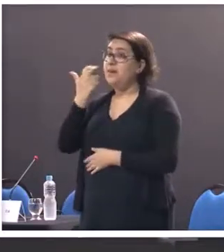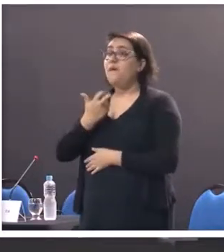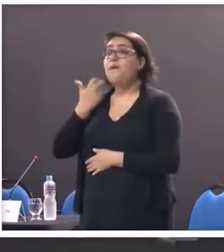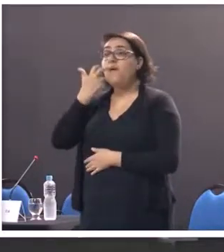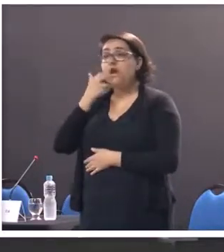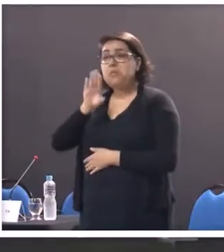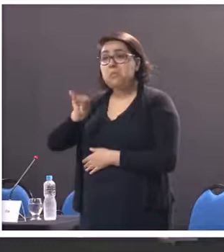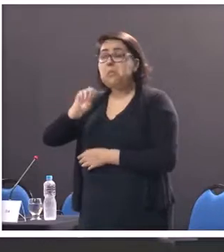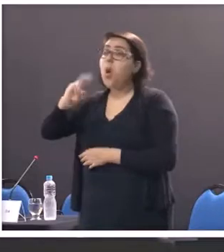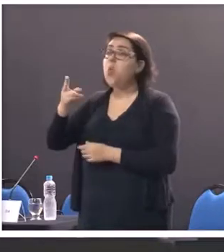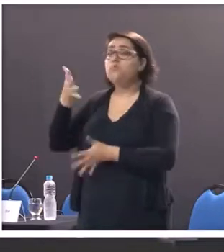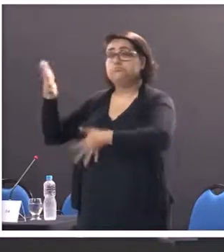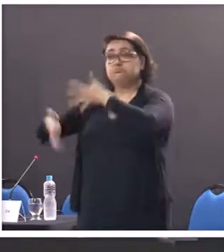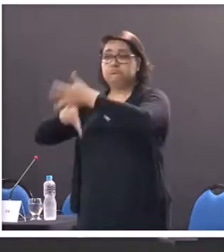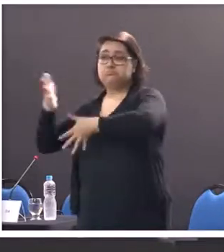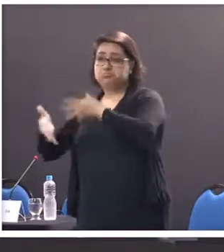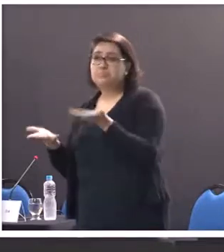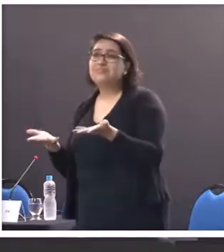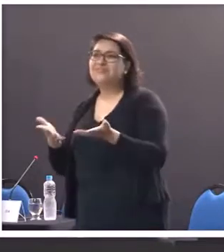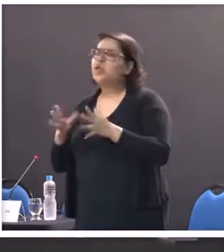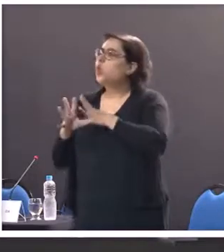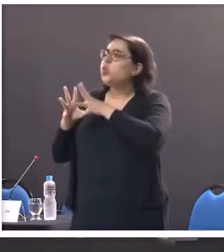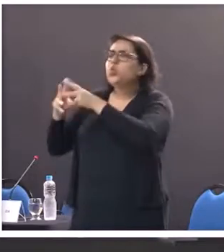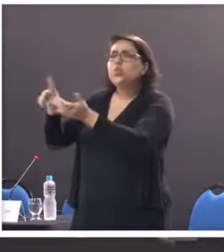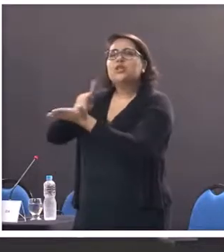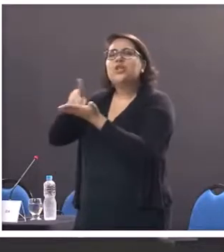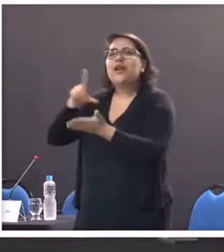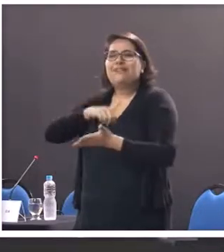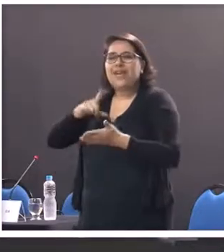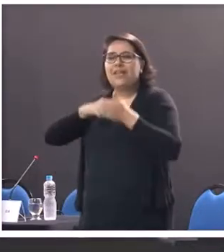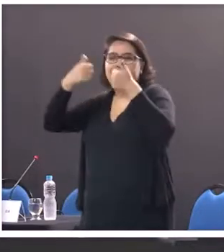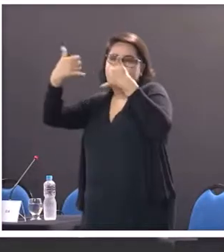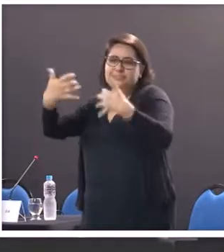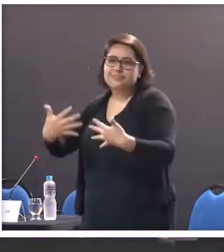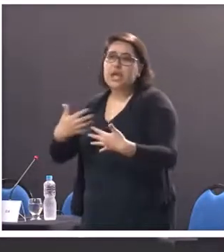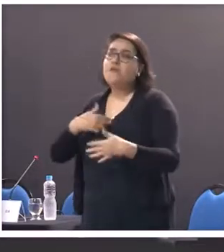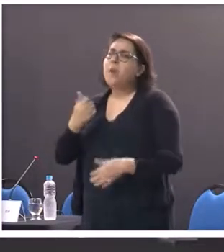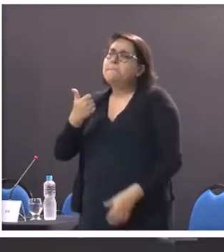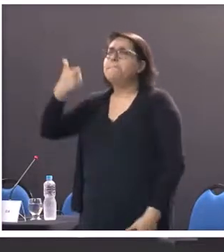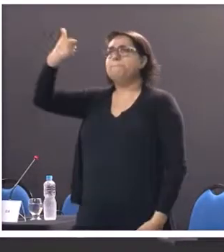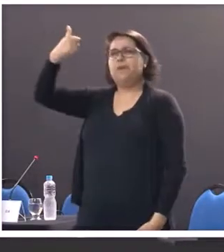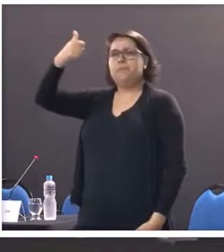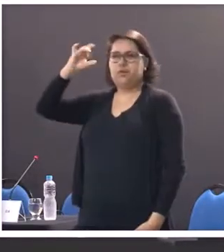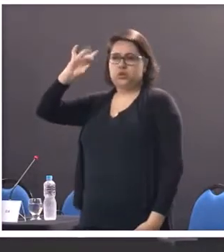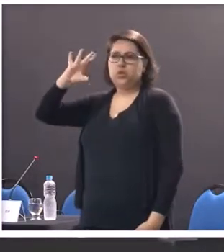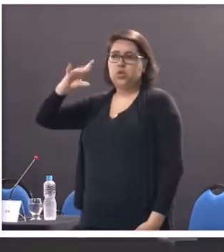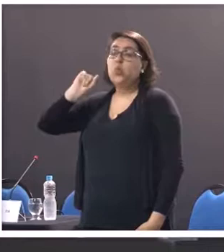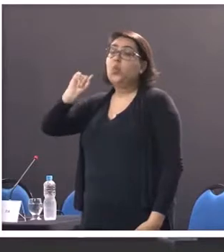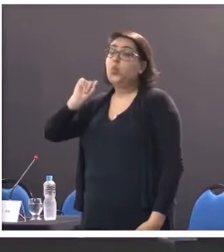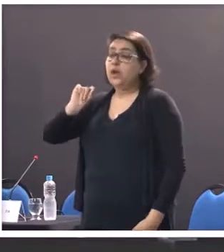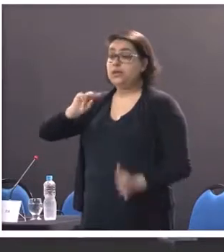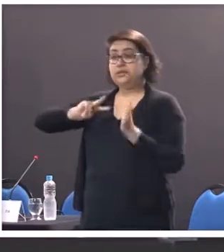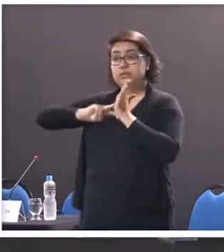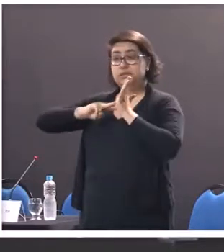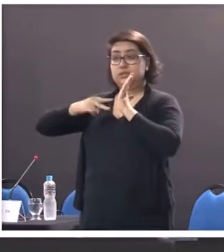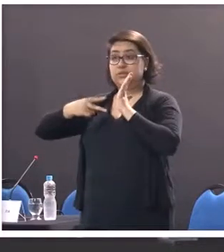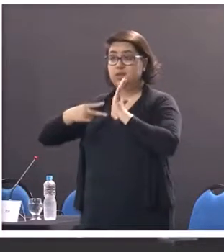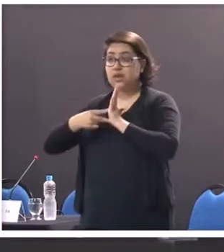ou de sinais, e tudo isso o dicionário vai definindo. Eu vou ficar só com a primeira ali, a determinação do significado